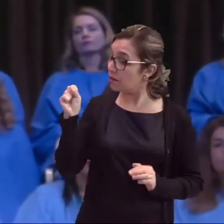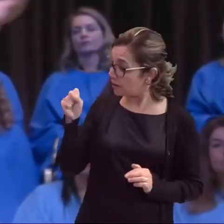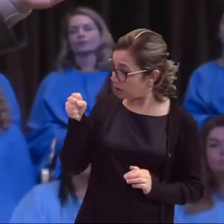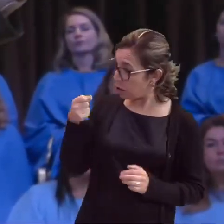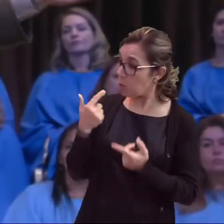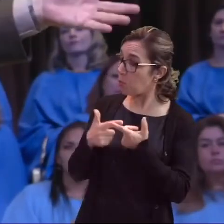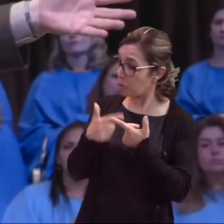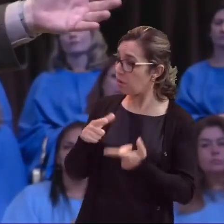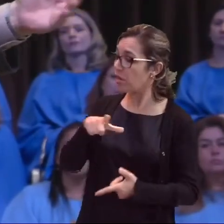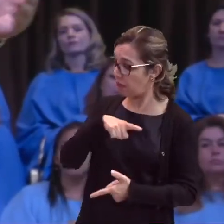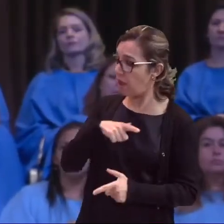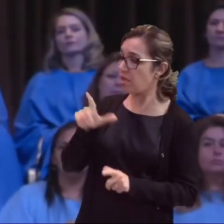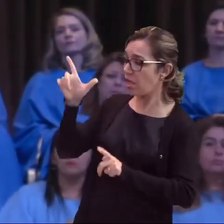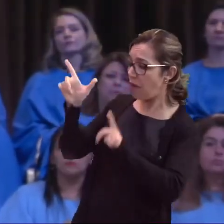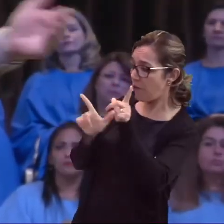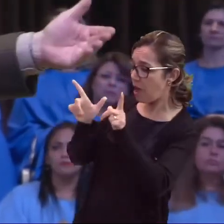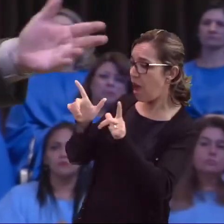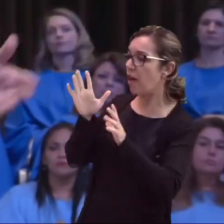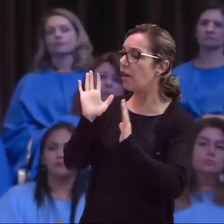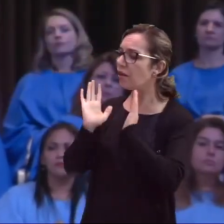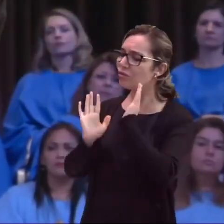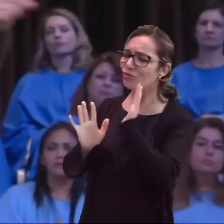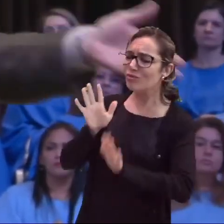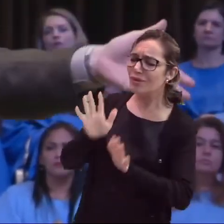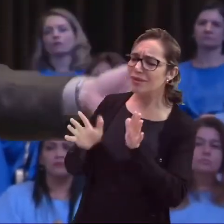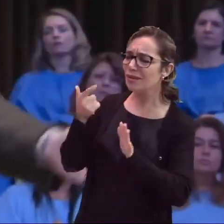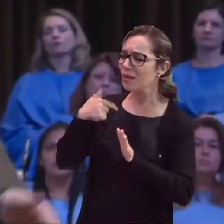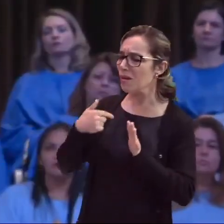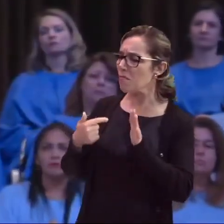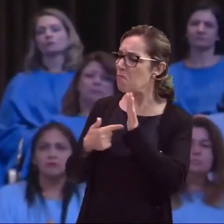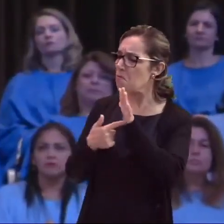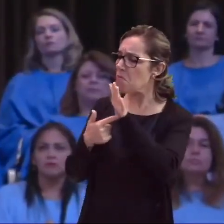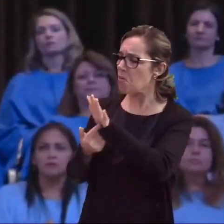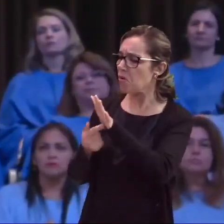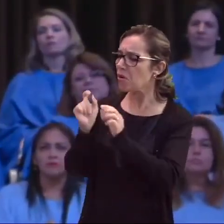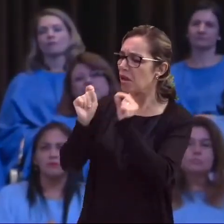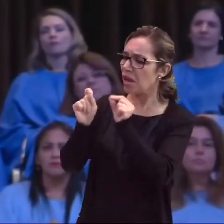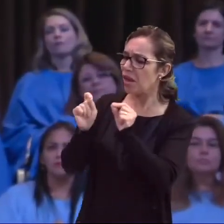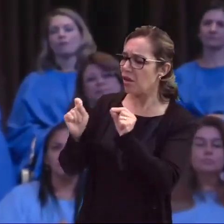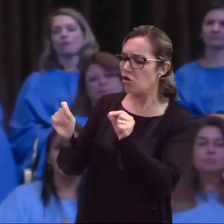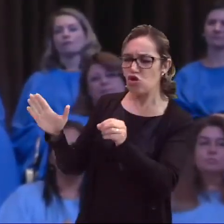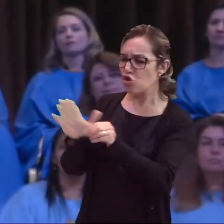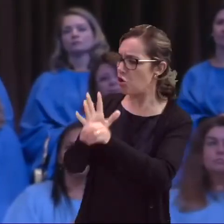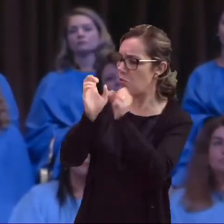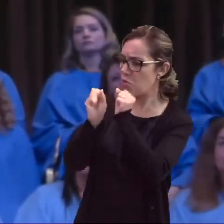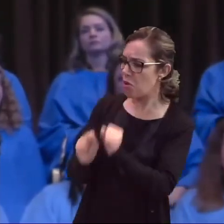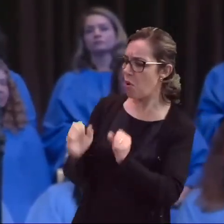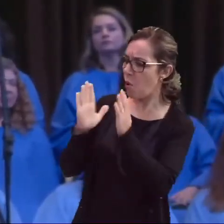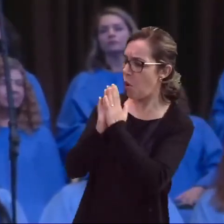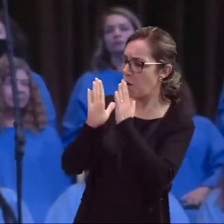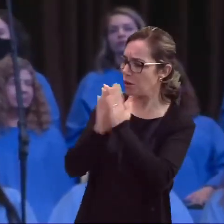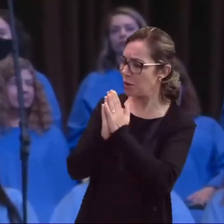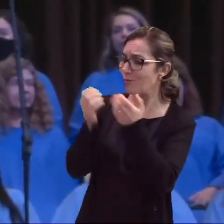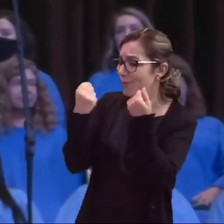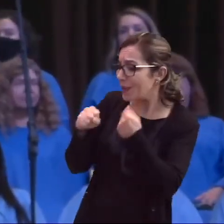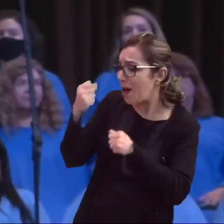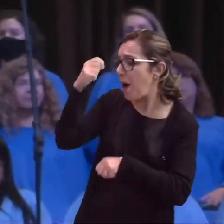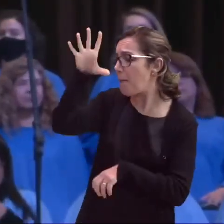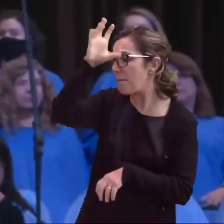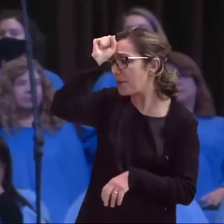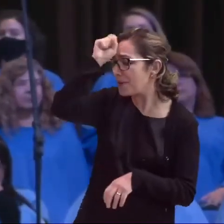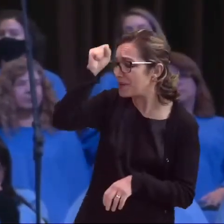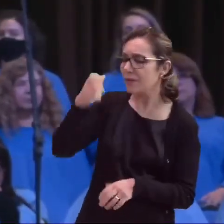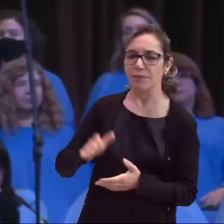poderosa para isso oração poderosa para que lançam me ensina uma dessas E aí o pude conversar com